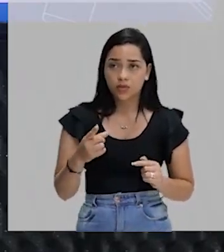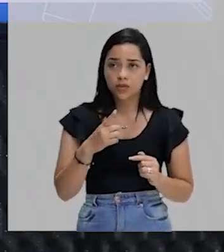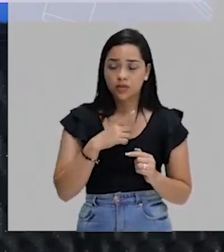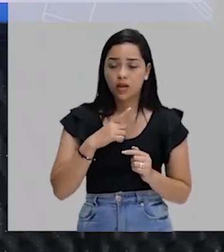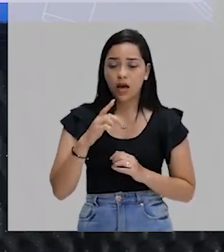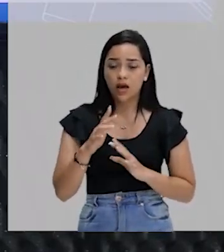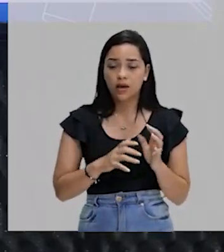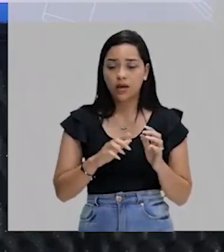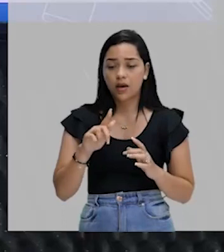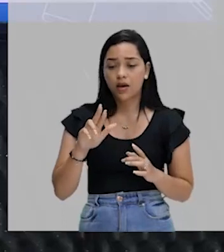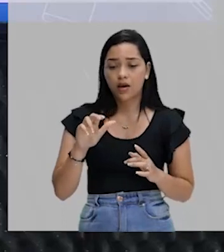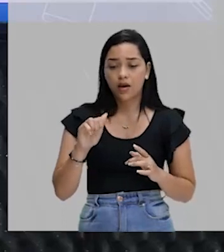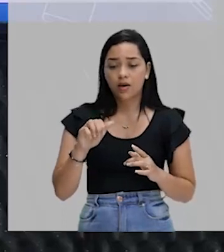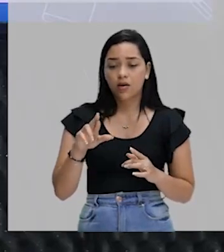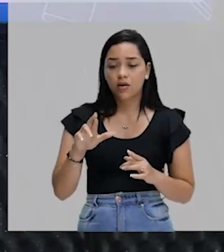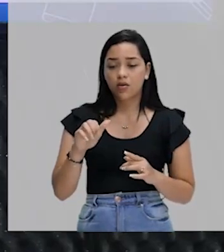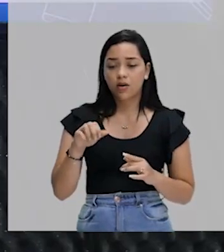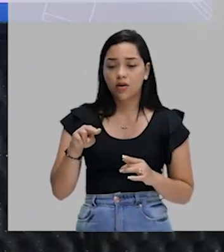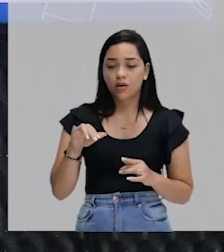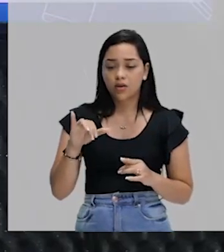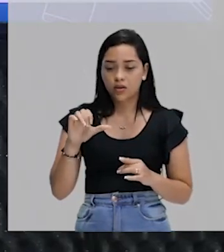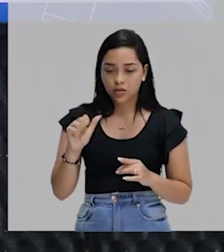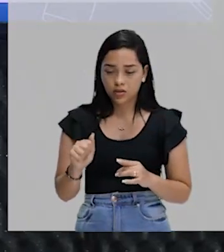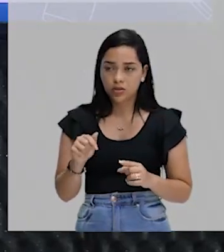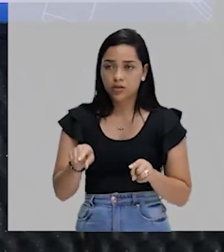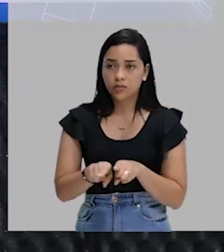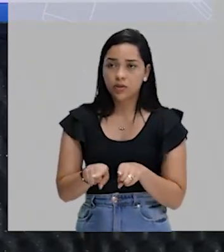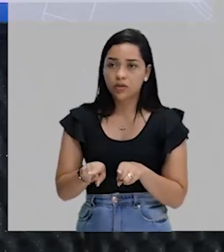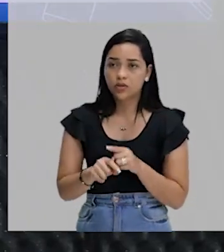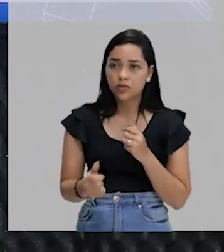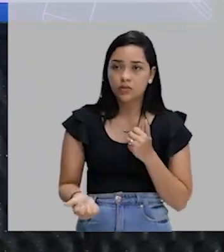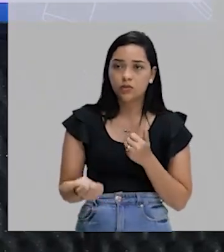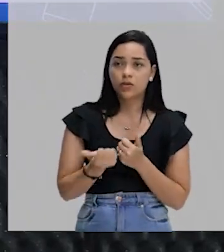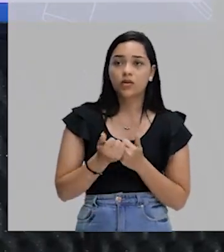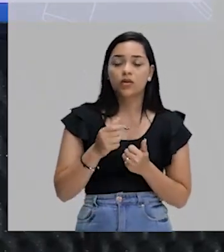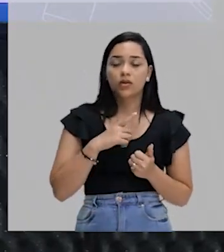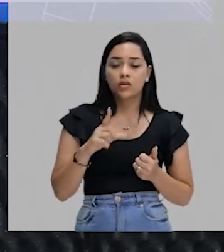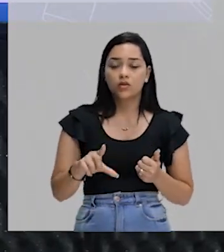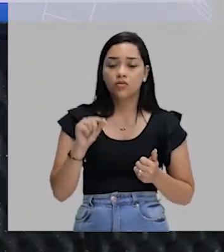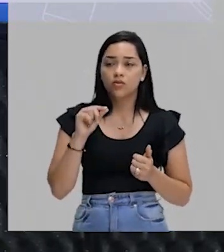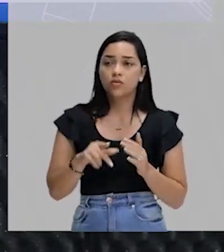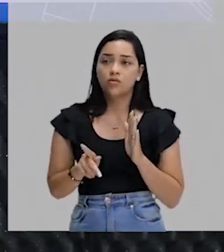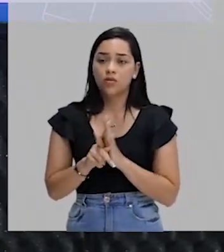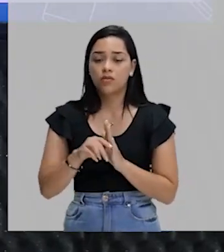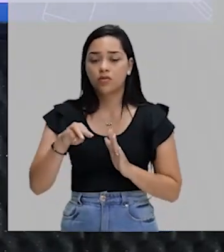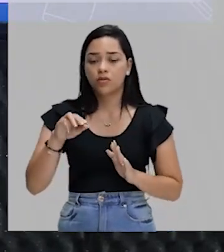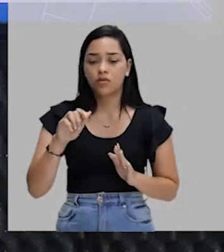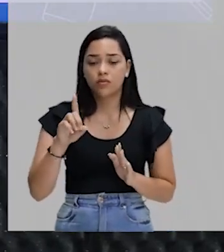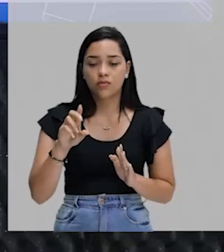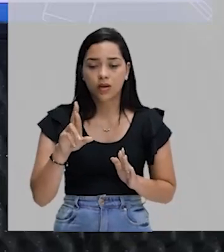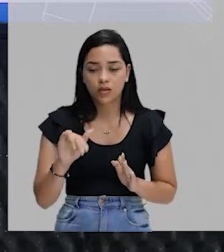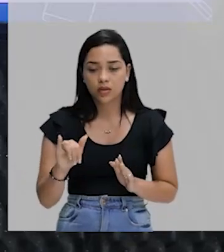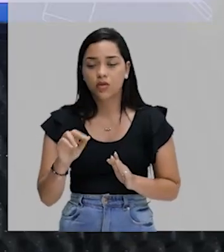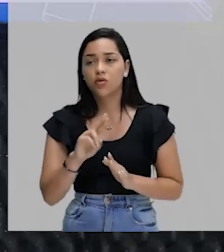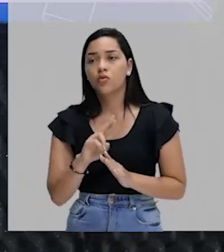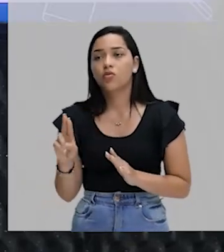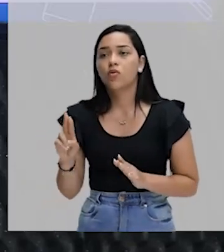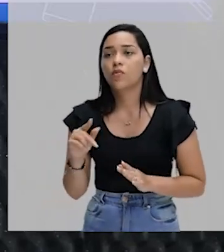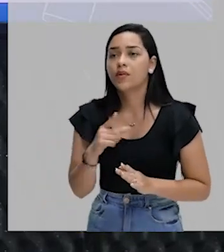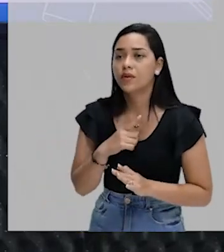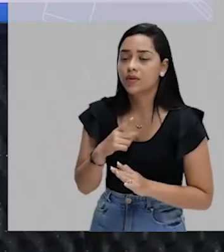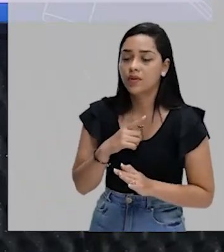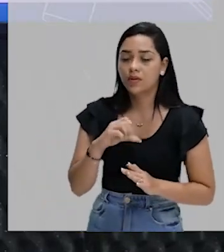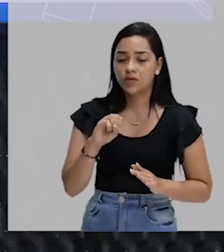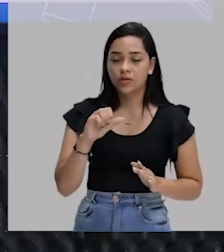a Guerra Guaranítica, como a forma de substituir as decisões do Tratado de Madrid, o famoso Tratado